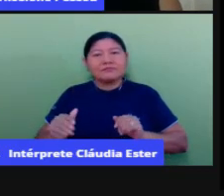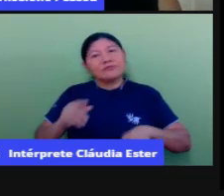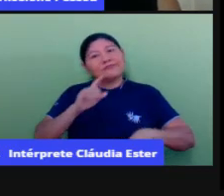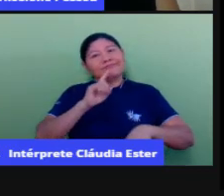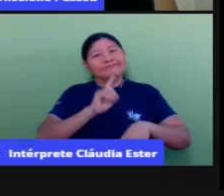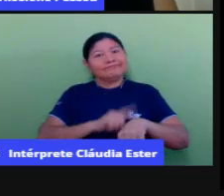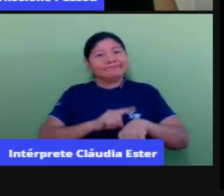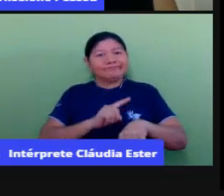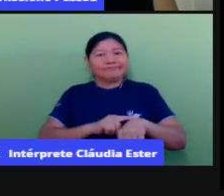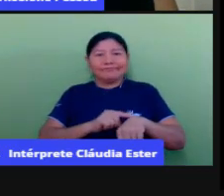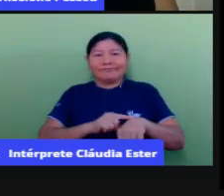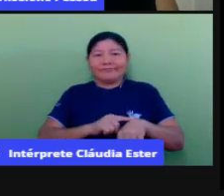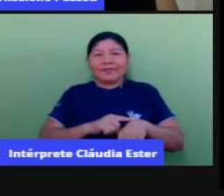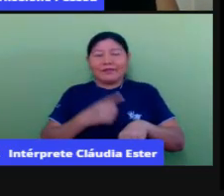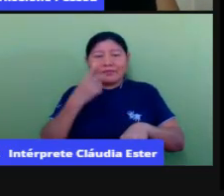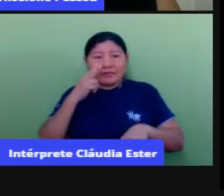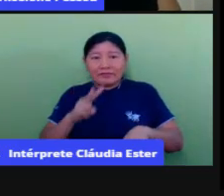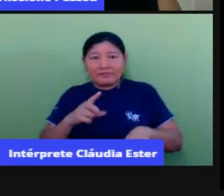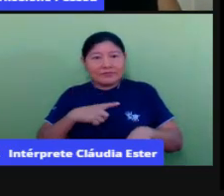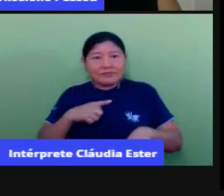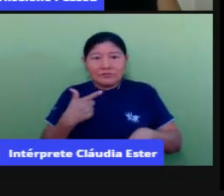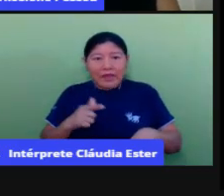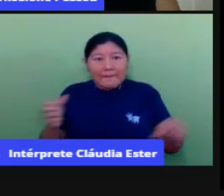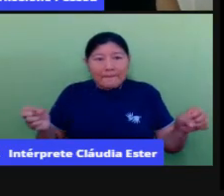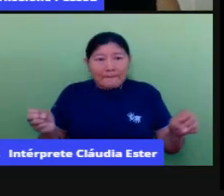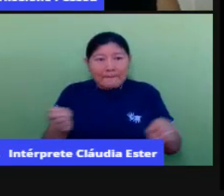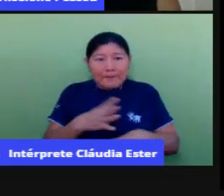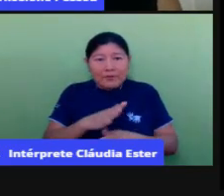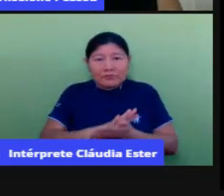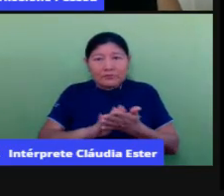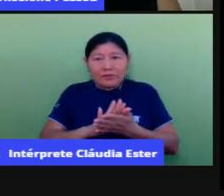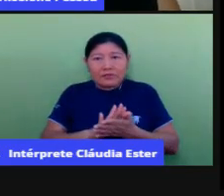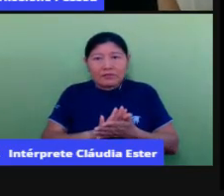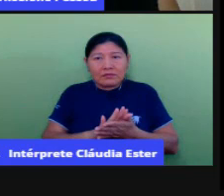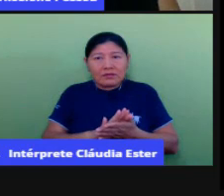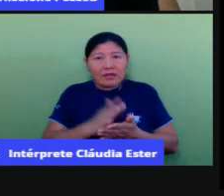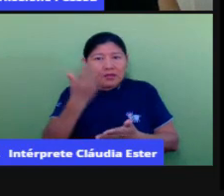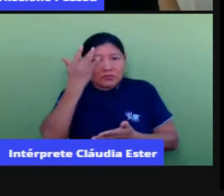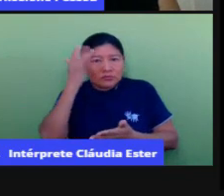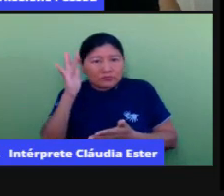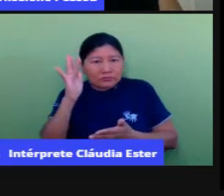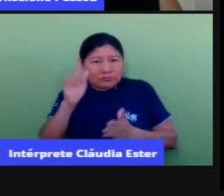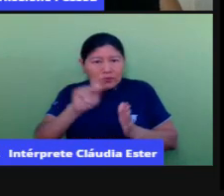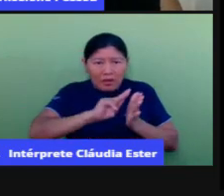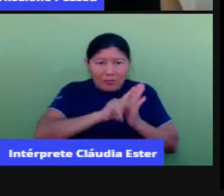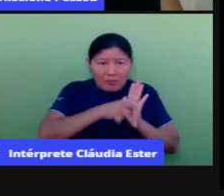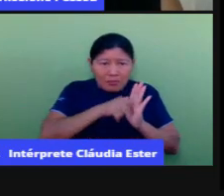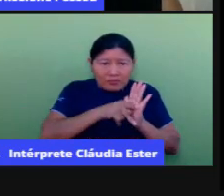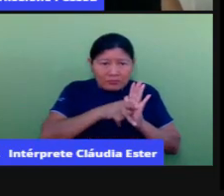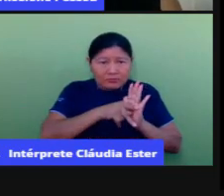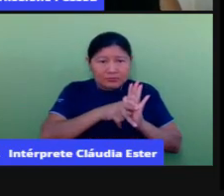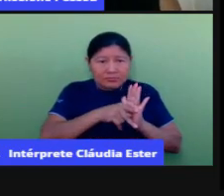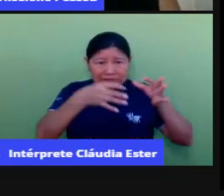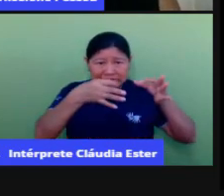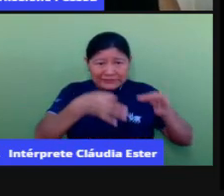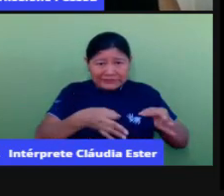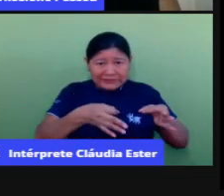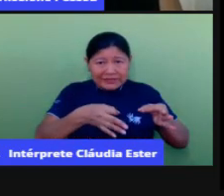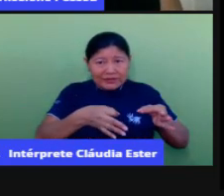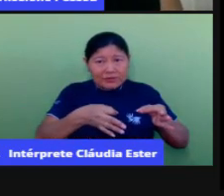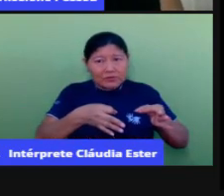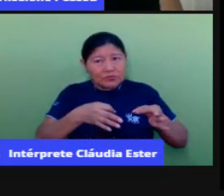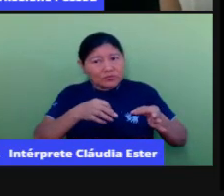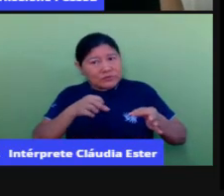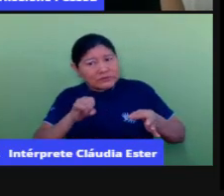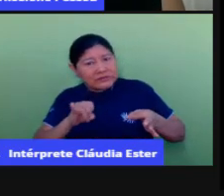Ninguém sabe exatamente se o que está fazendo está certo, ninguém sabe qual é o fim disso, onde nós vamos